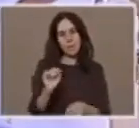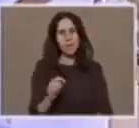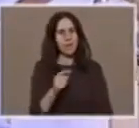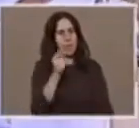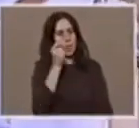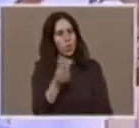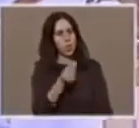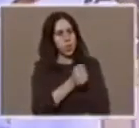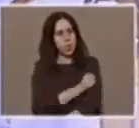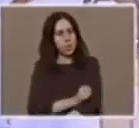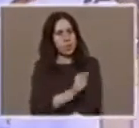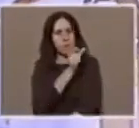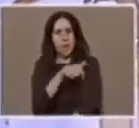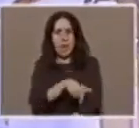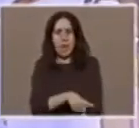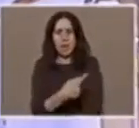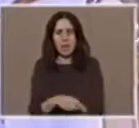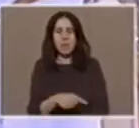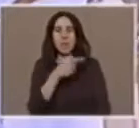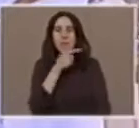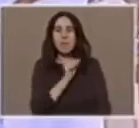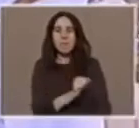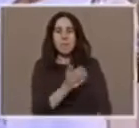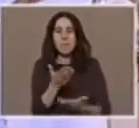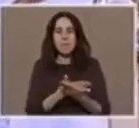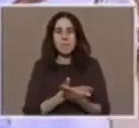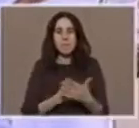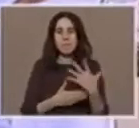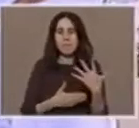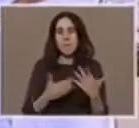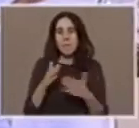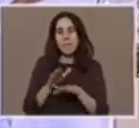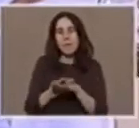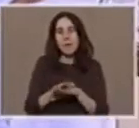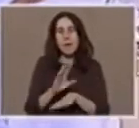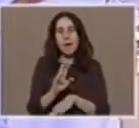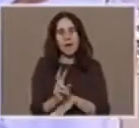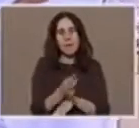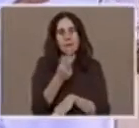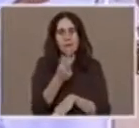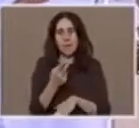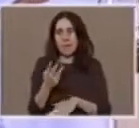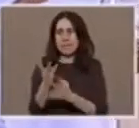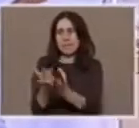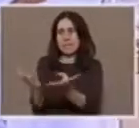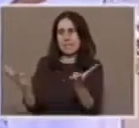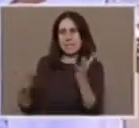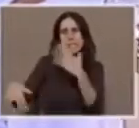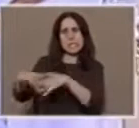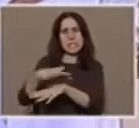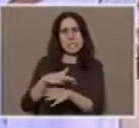tem 5 pães de cevada e 2 peixes. Mas que é isto para tanta gente?